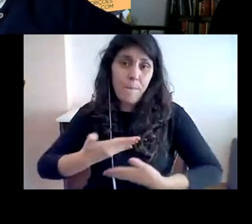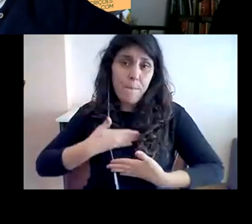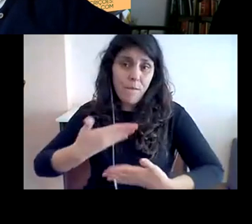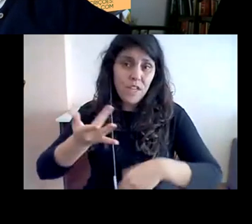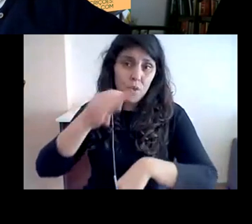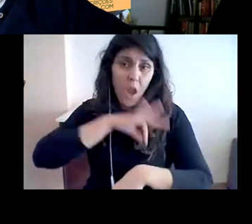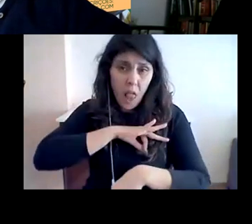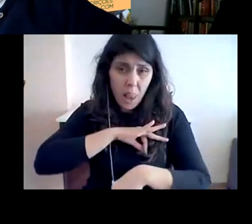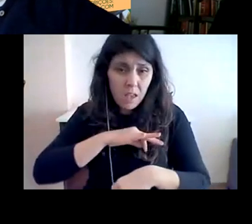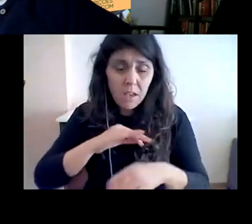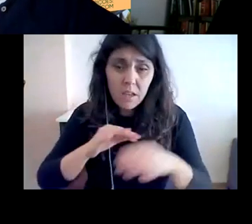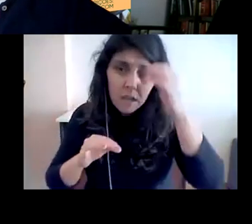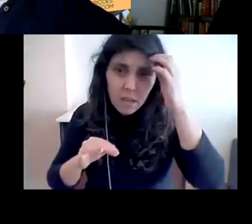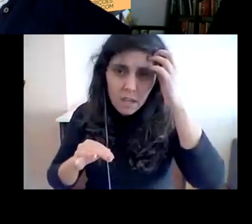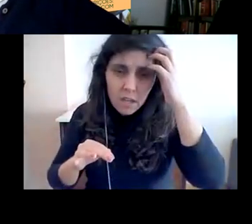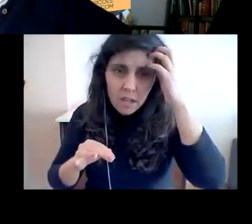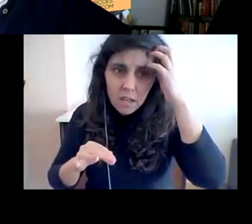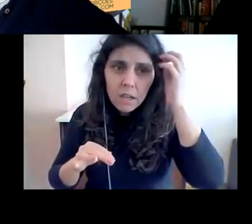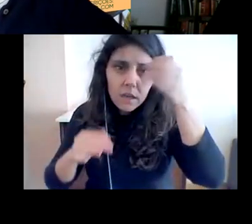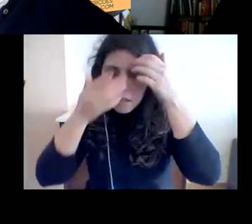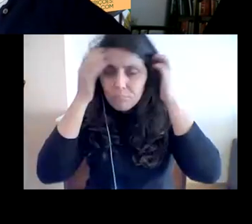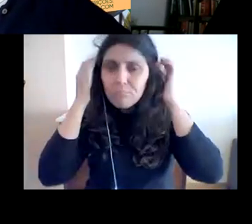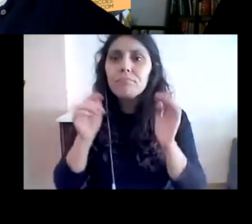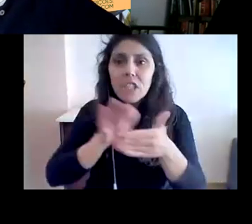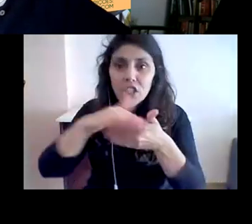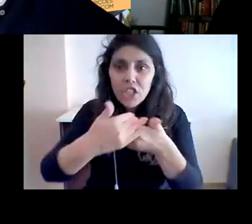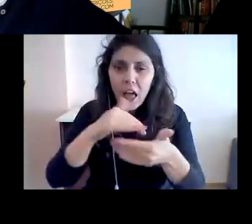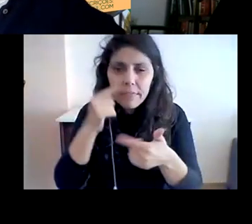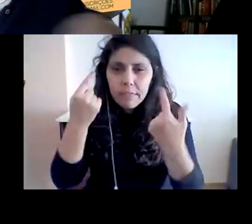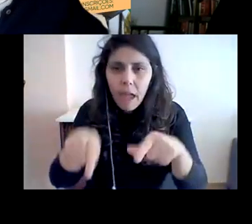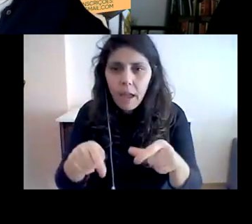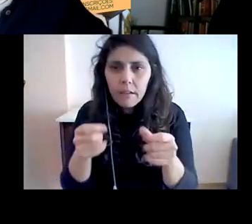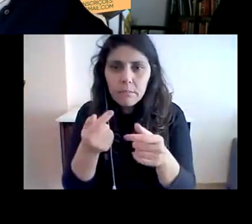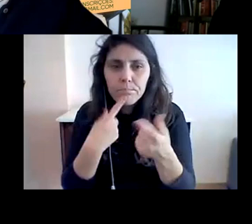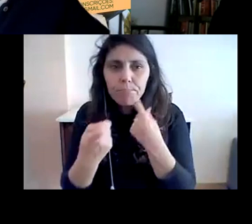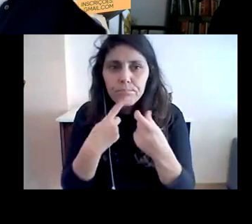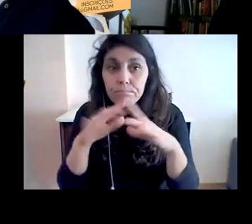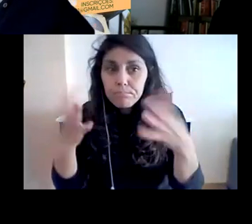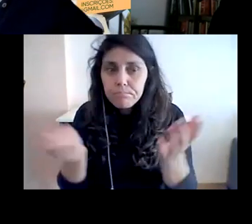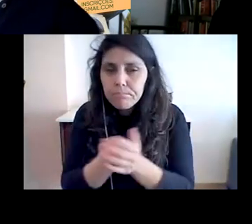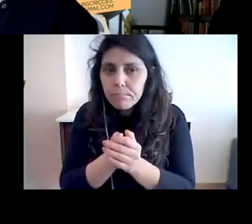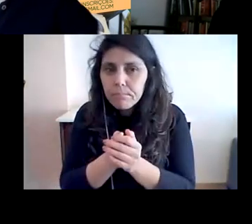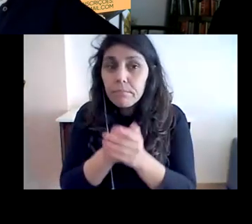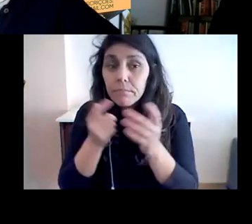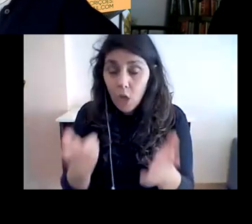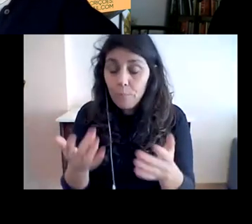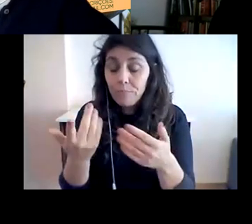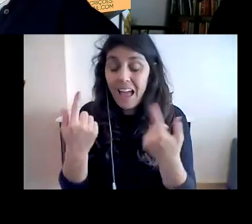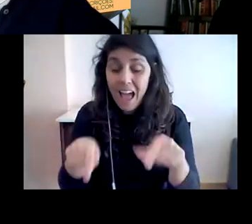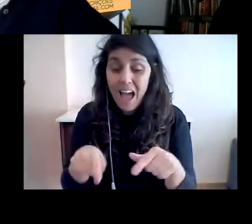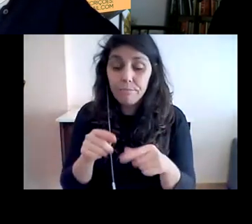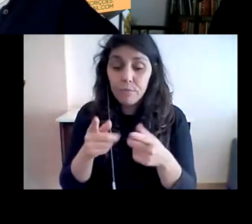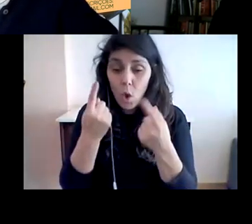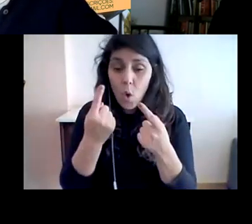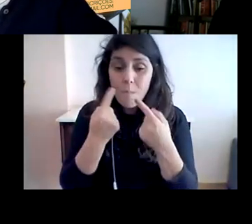e colaboração. A Sandra, isto em teoria é assim que devia ser, porque até existe uma coisa que é reunião de rede,